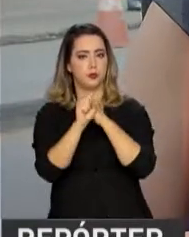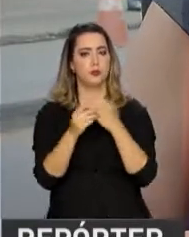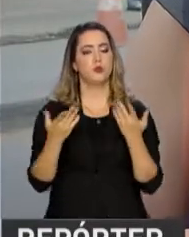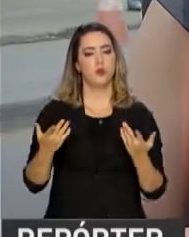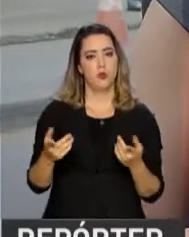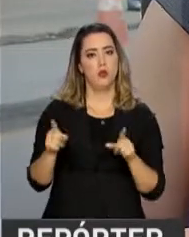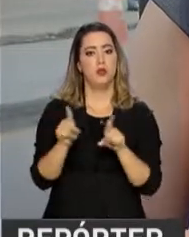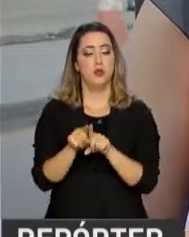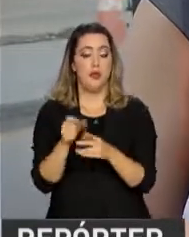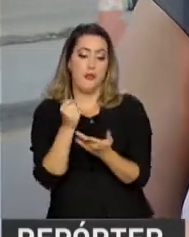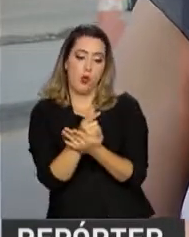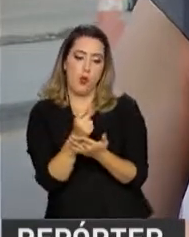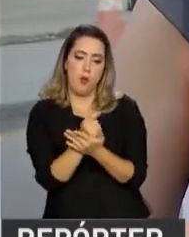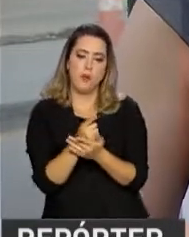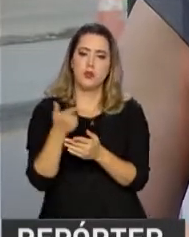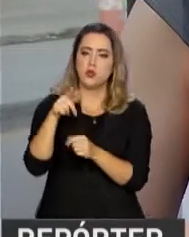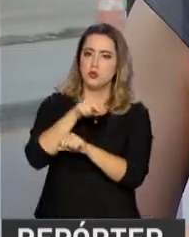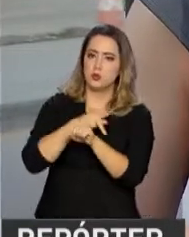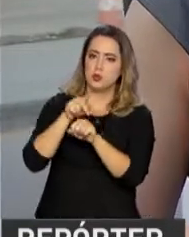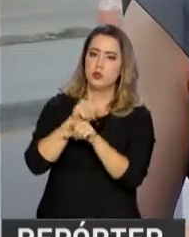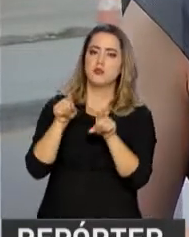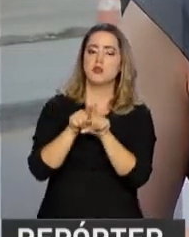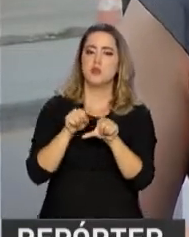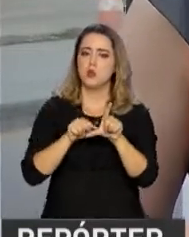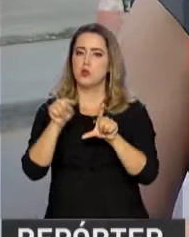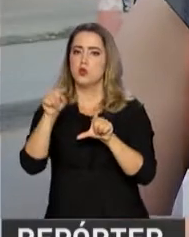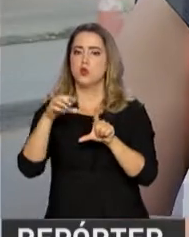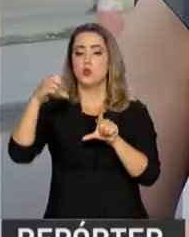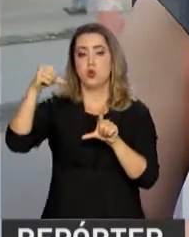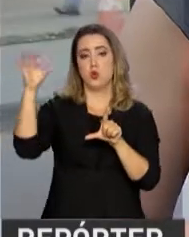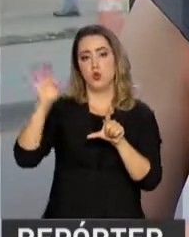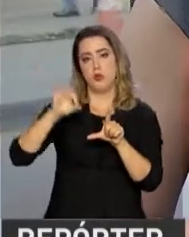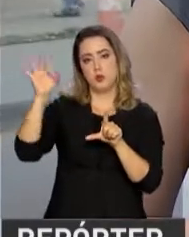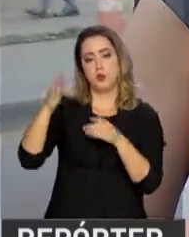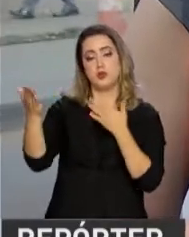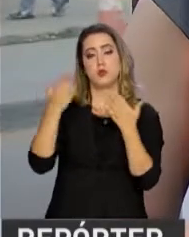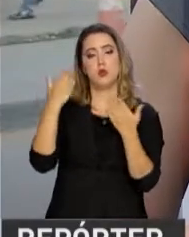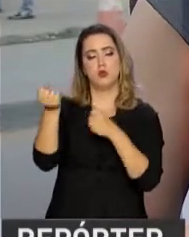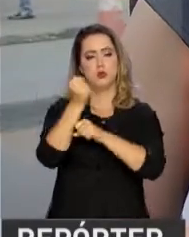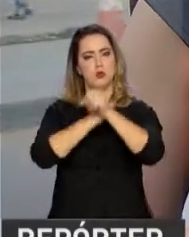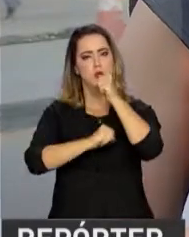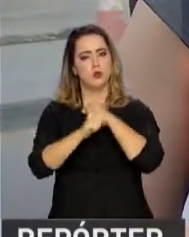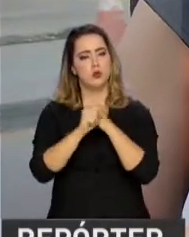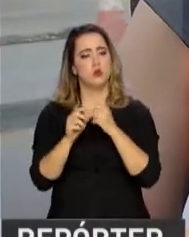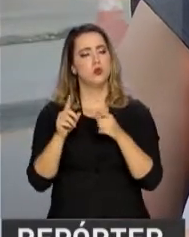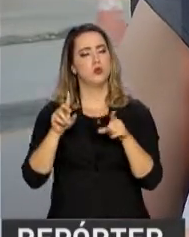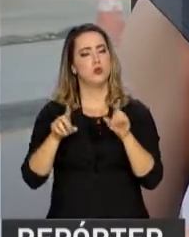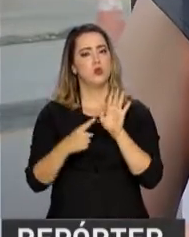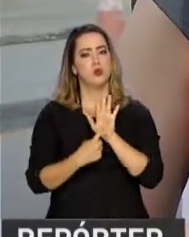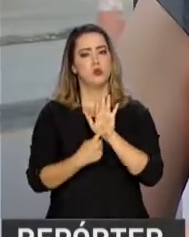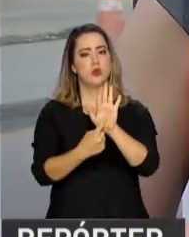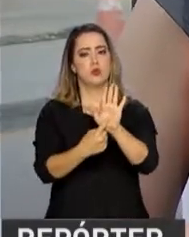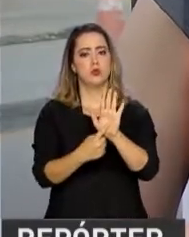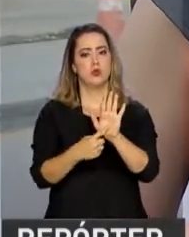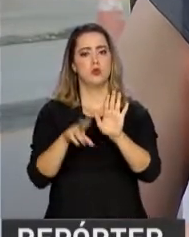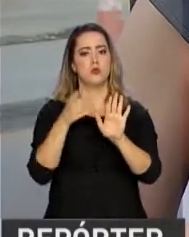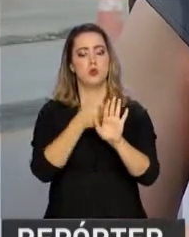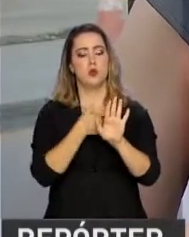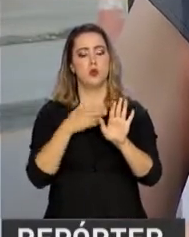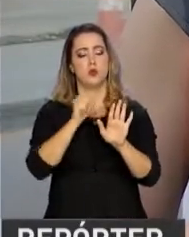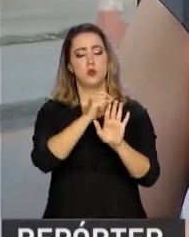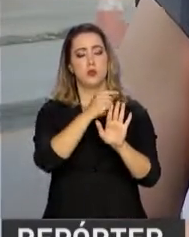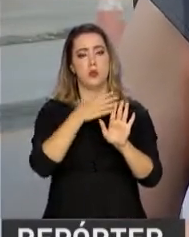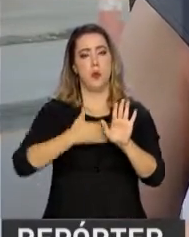no acumulado do ano 9% se comparado a 2016 o que reflete segundo o governo uma melhora na economia